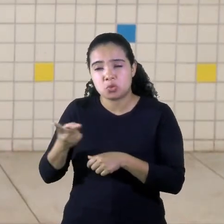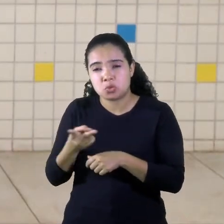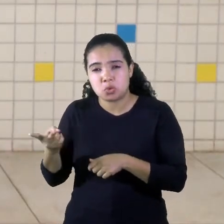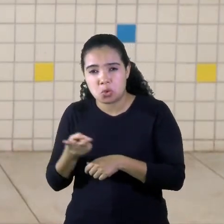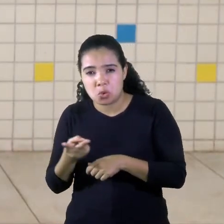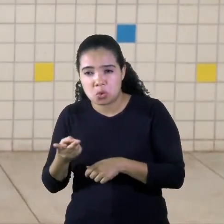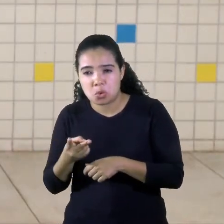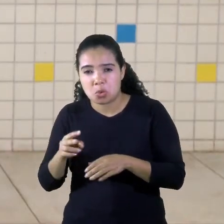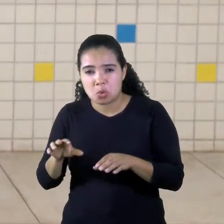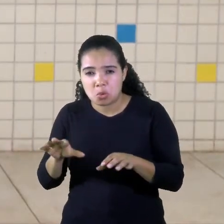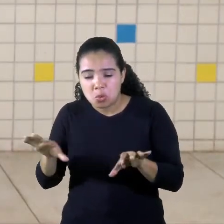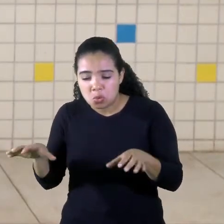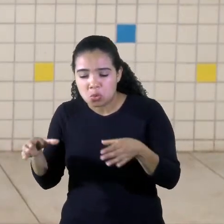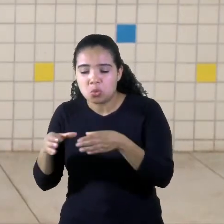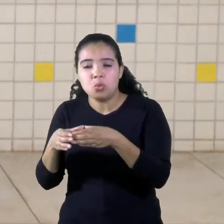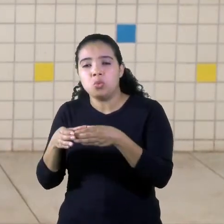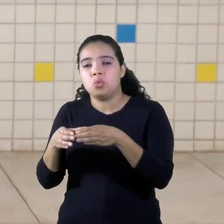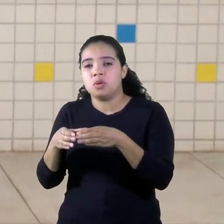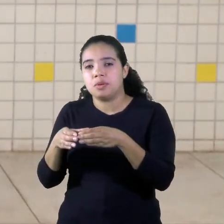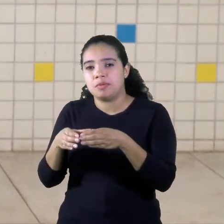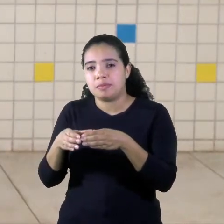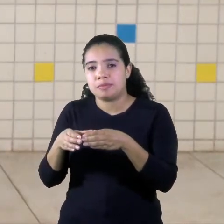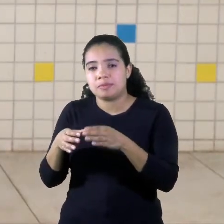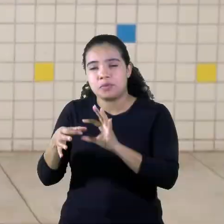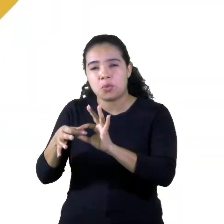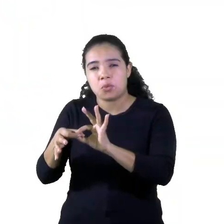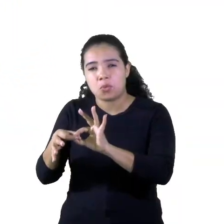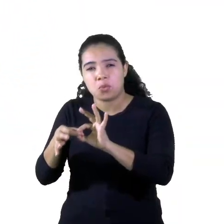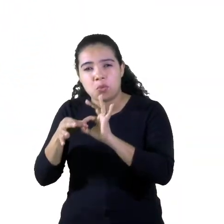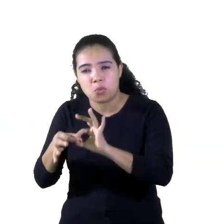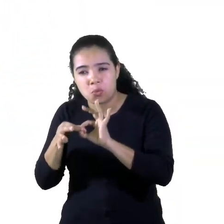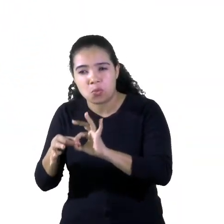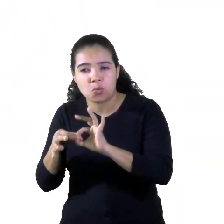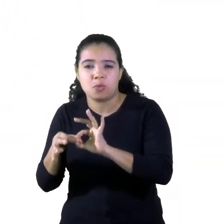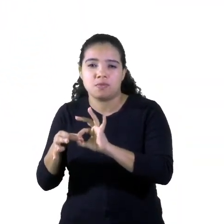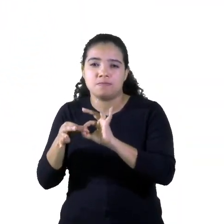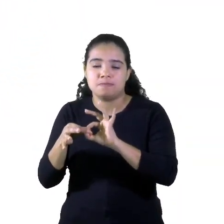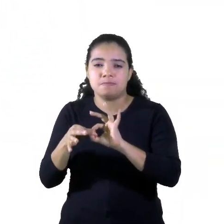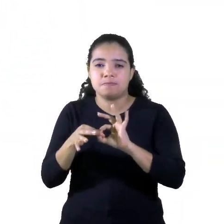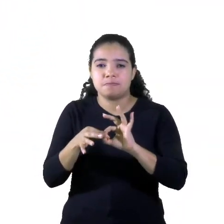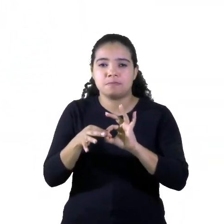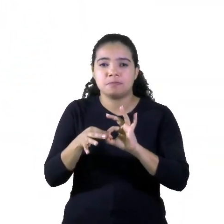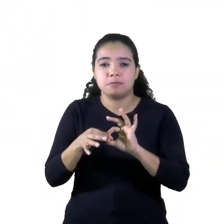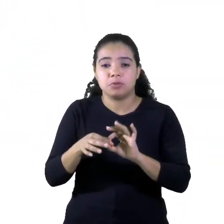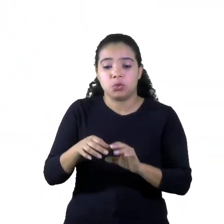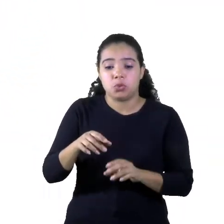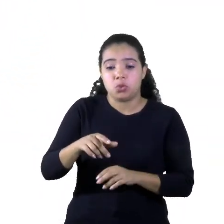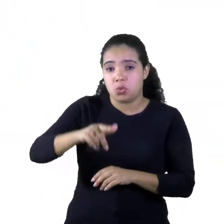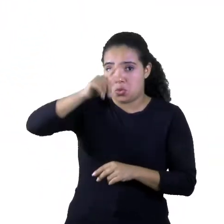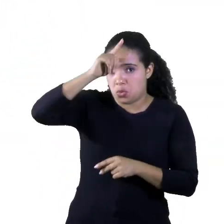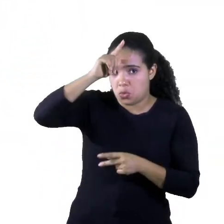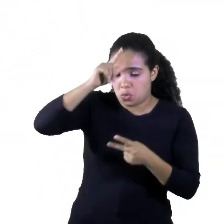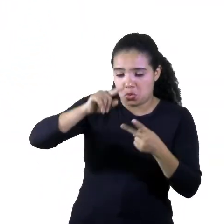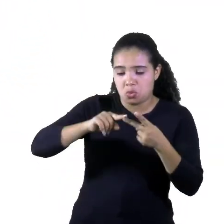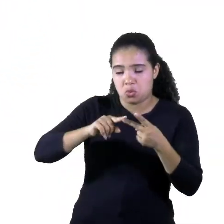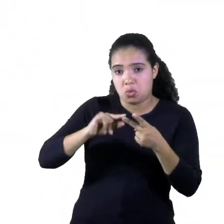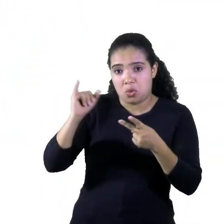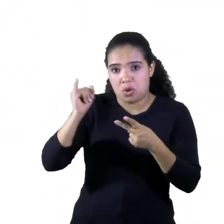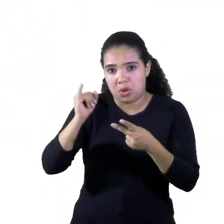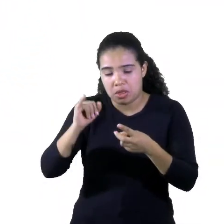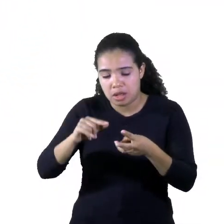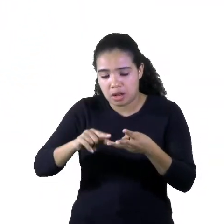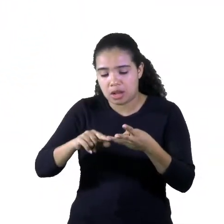um agrupamento, uma aliança. O governo alemão, o governo italiano e o